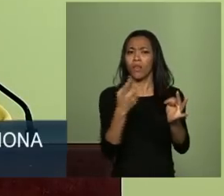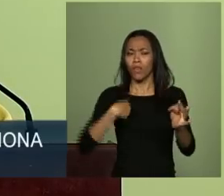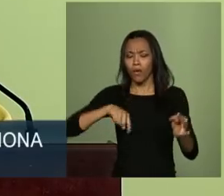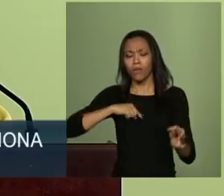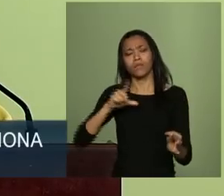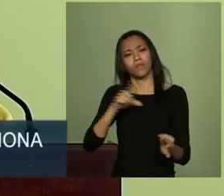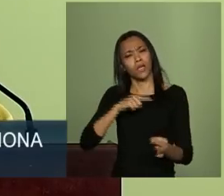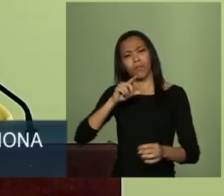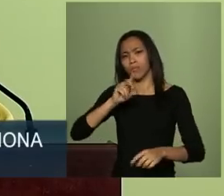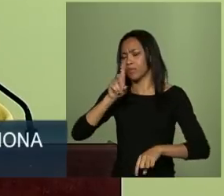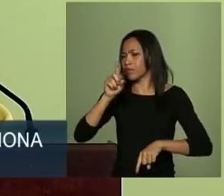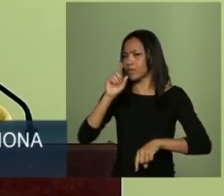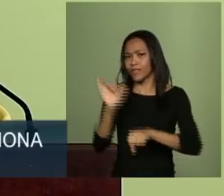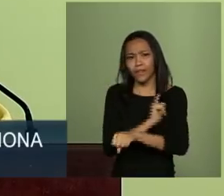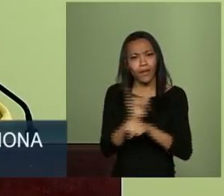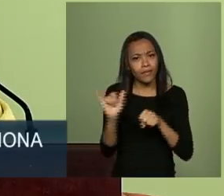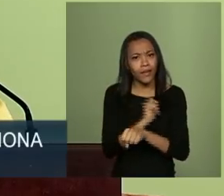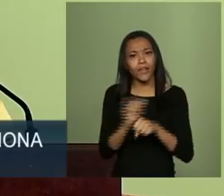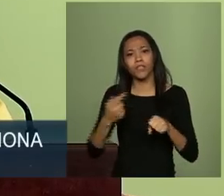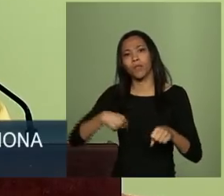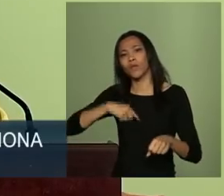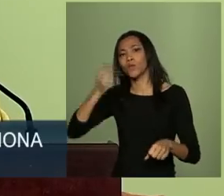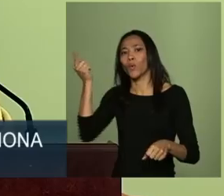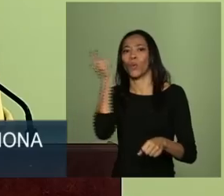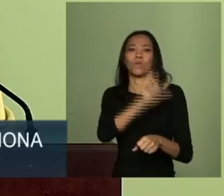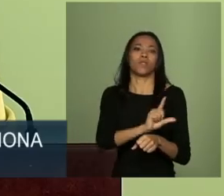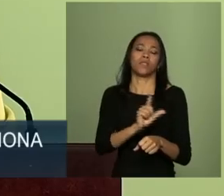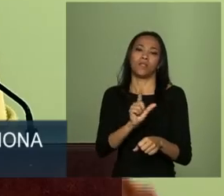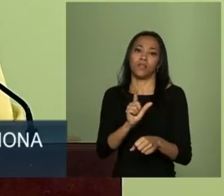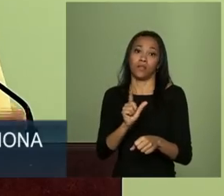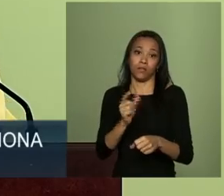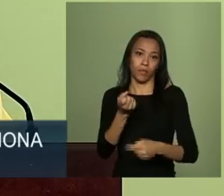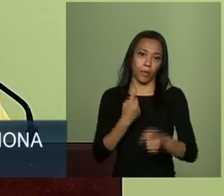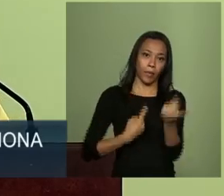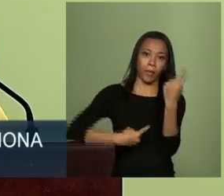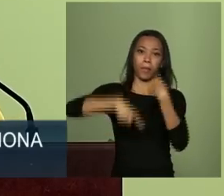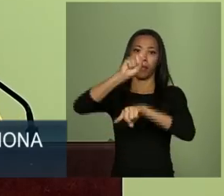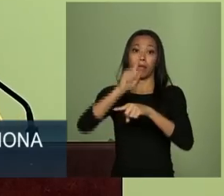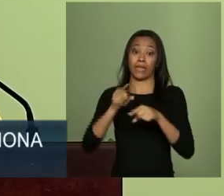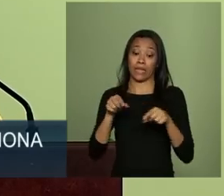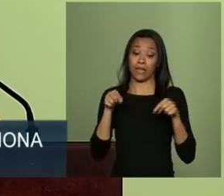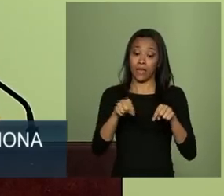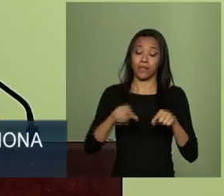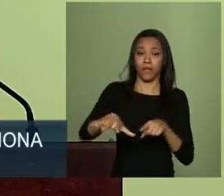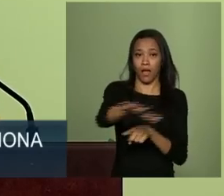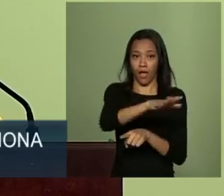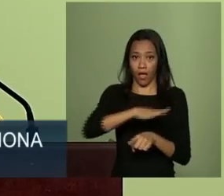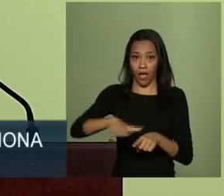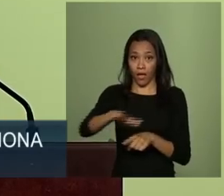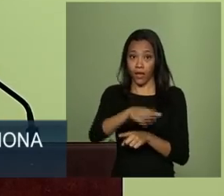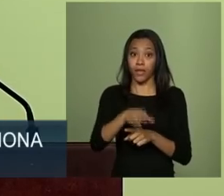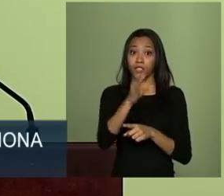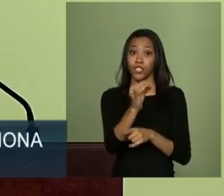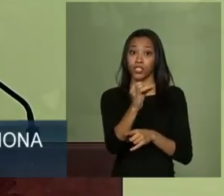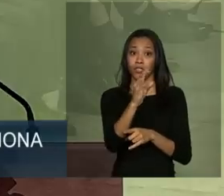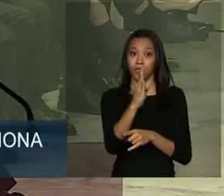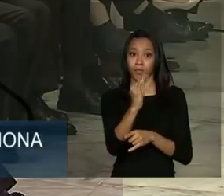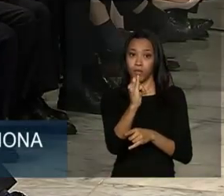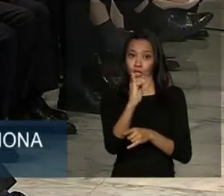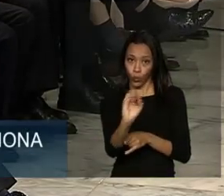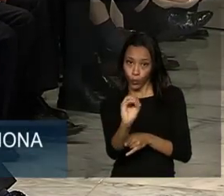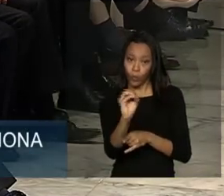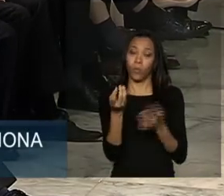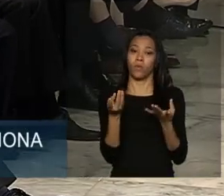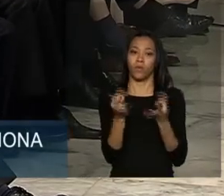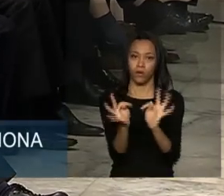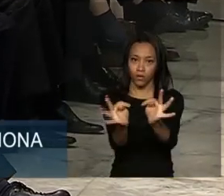para ganhar a corrida na área de biotecnologia. Nós temos as condições. E é